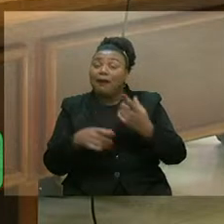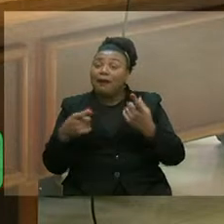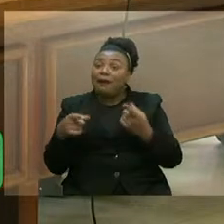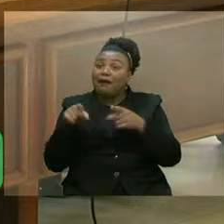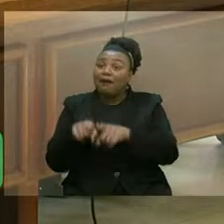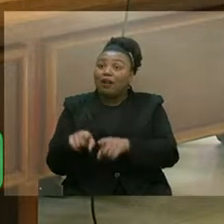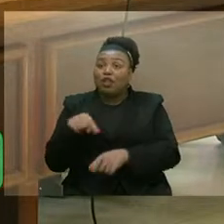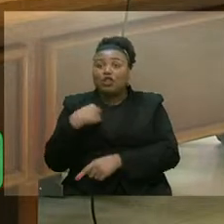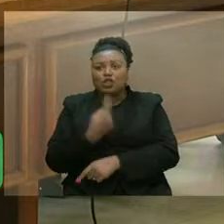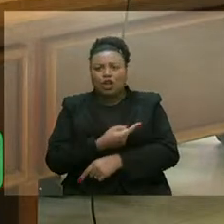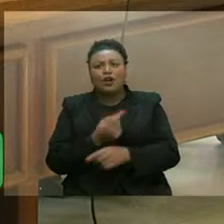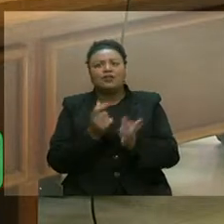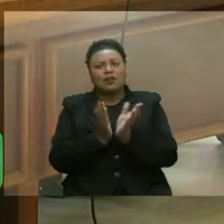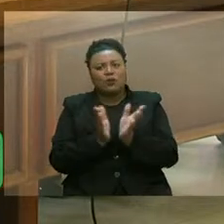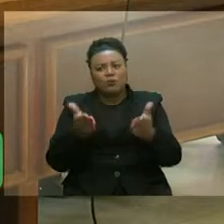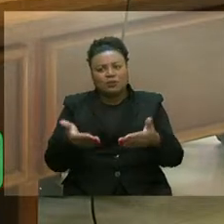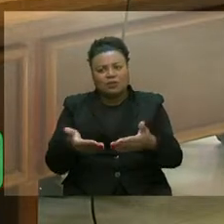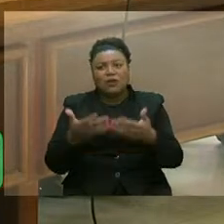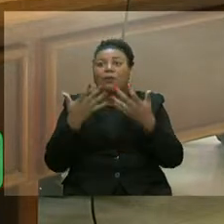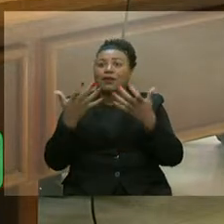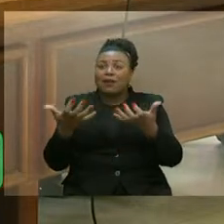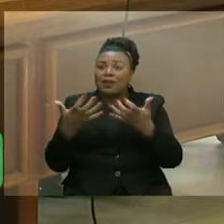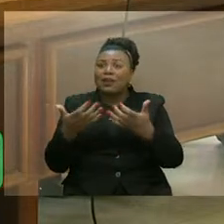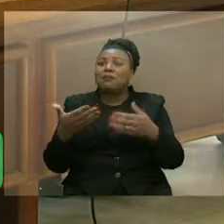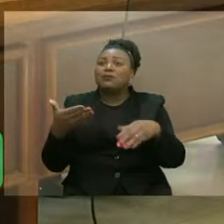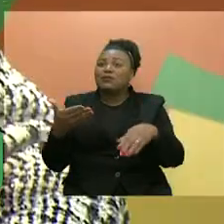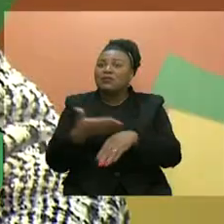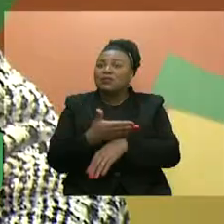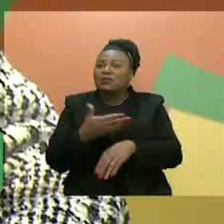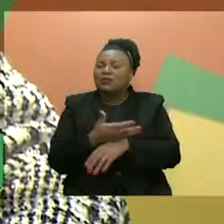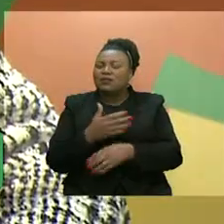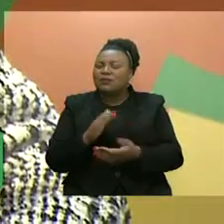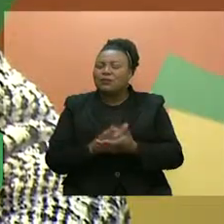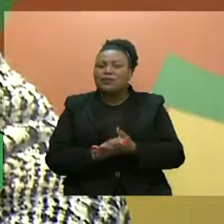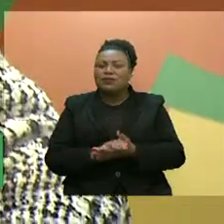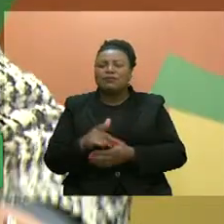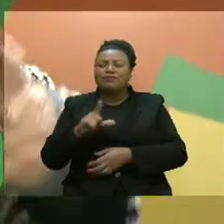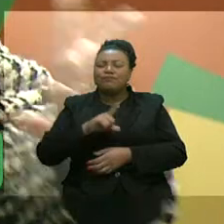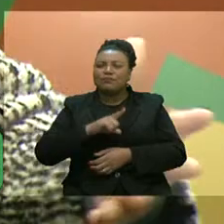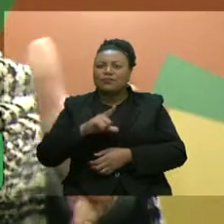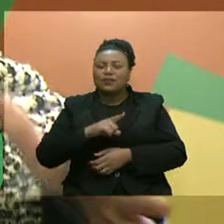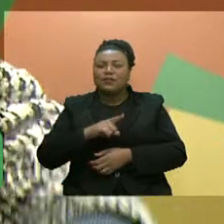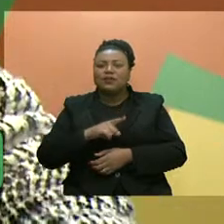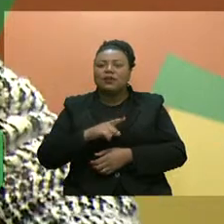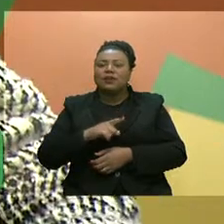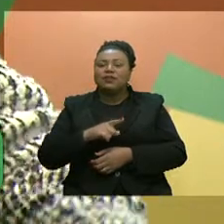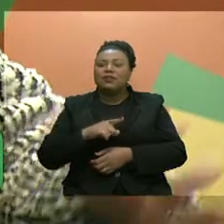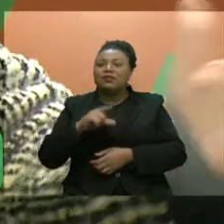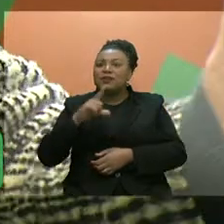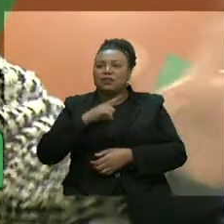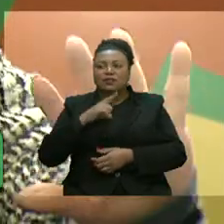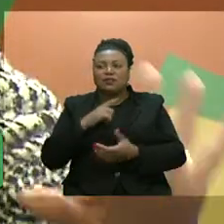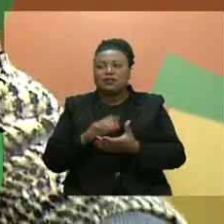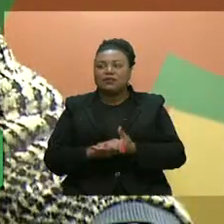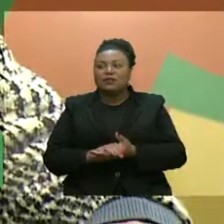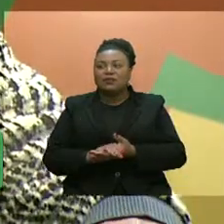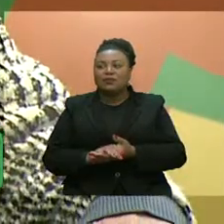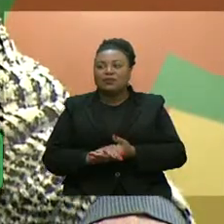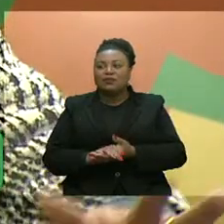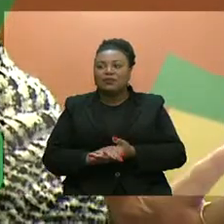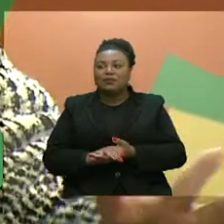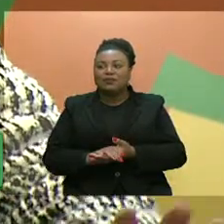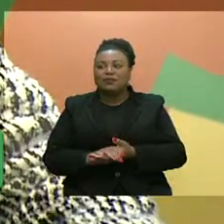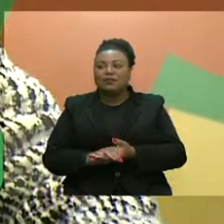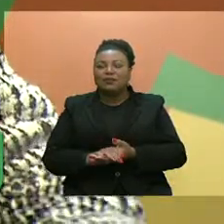na nossa comissão, buscamos fazer parte, todos fazendo parte e ajudando a construir. E sob